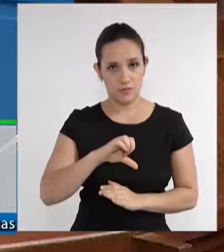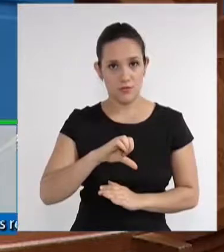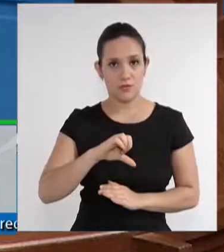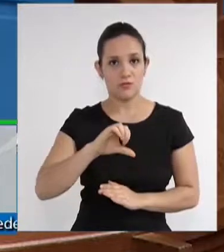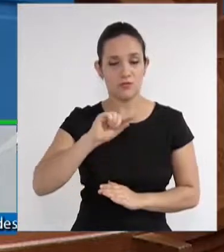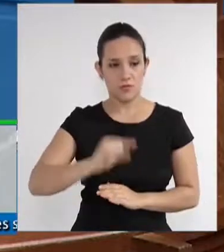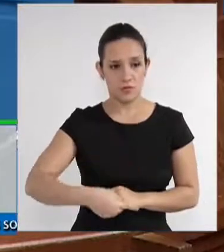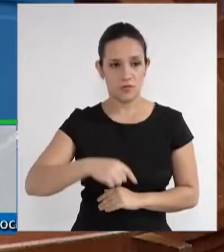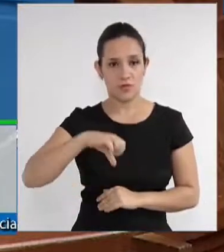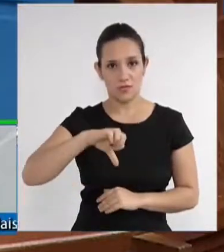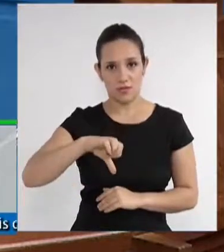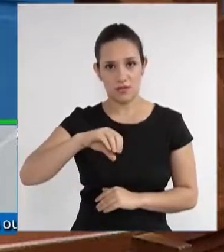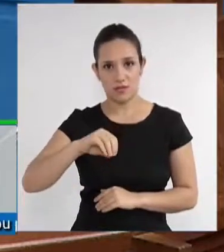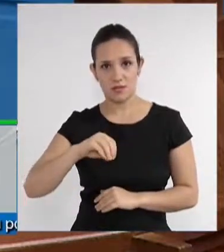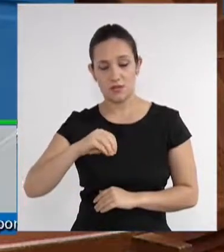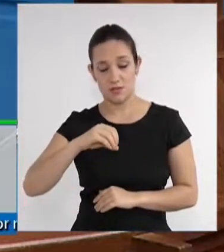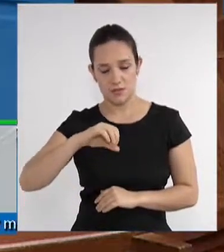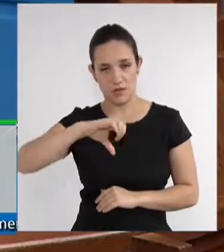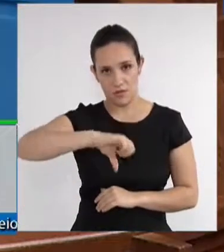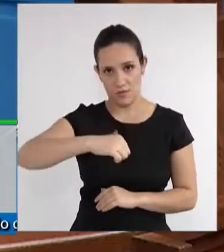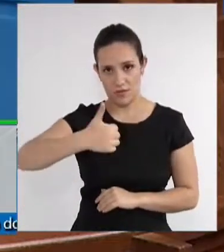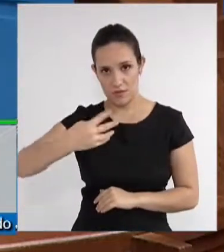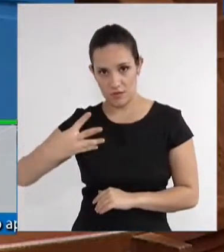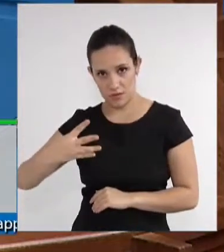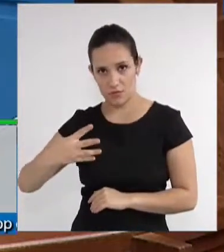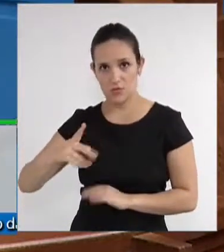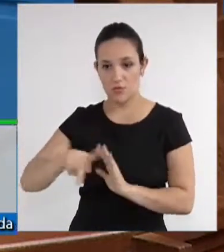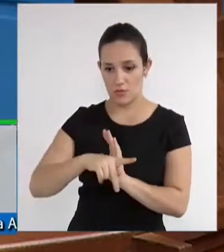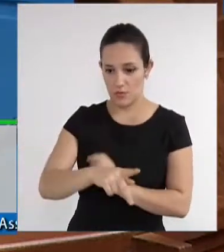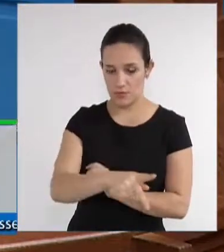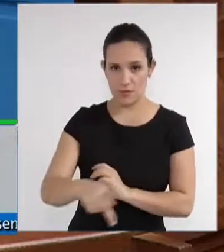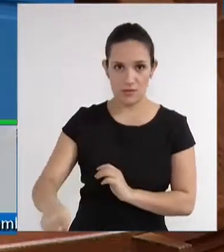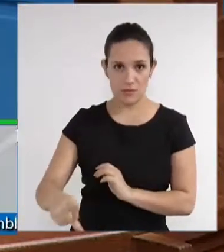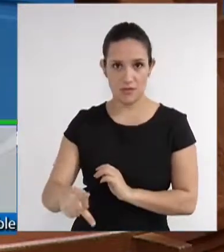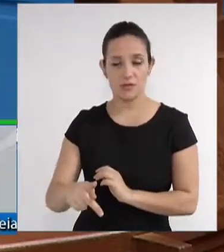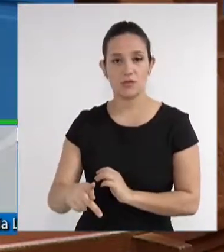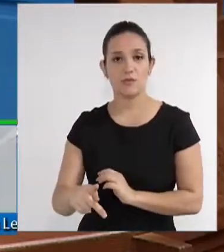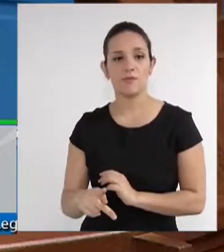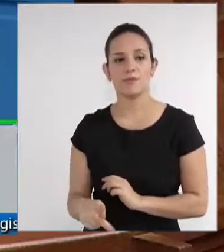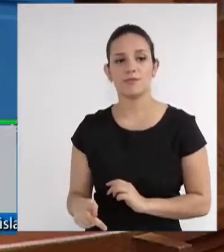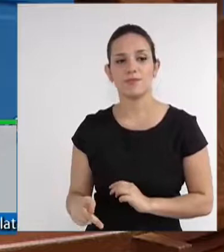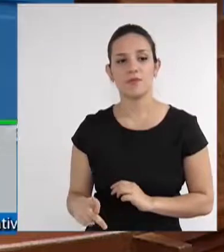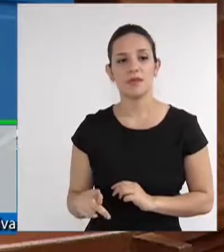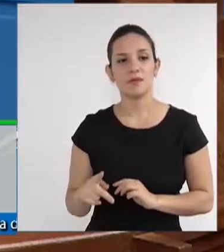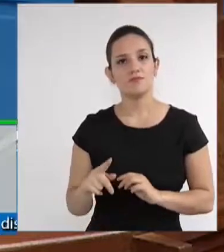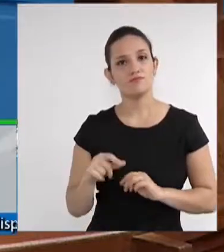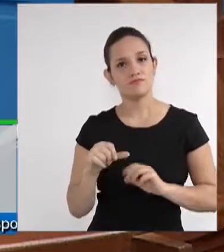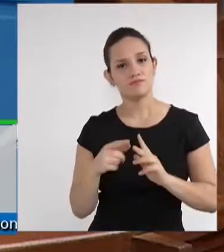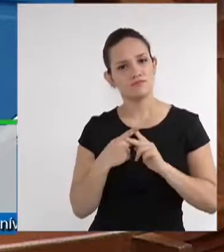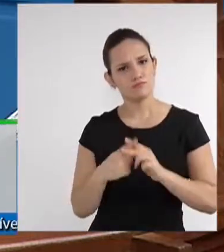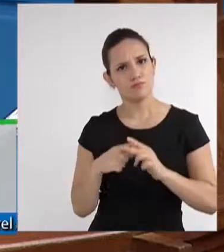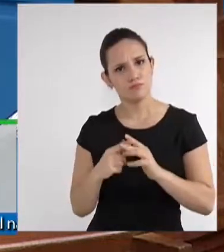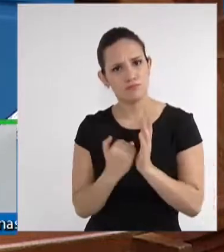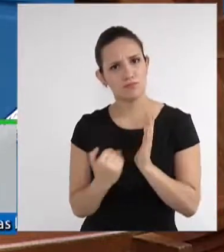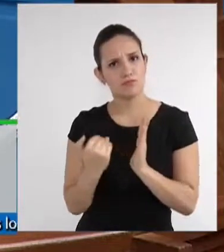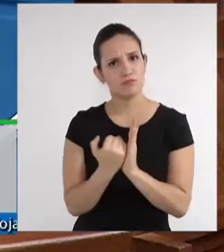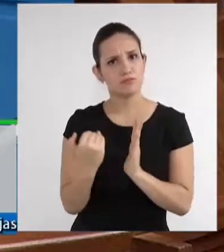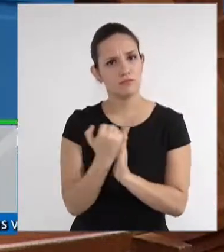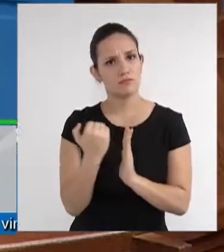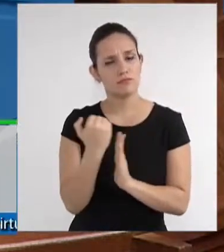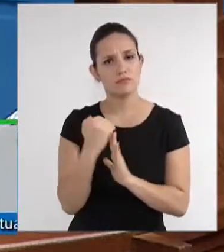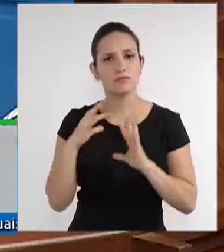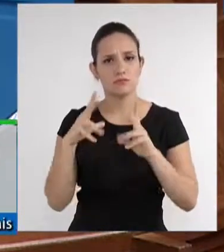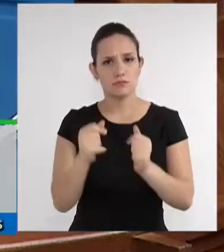9.414/2018, Presidente da República, que corrige os valores das modalidades